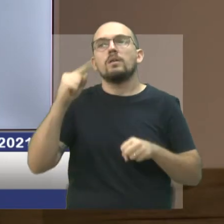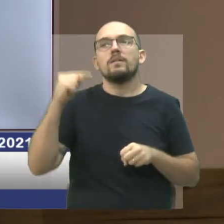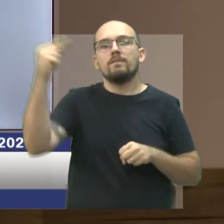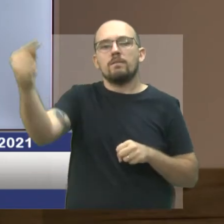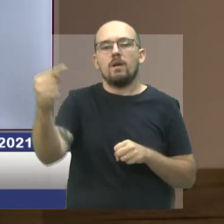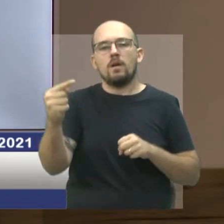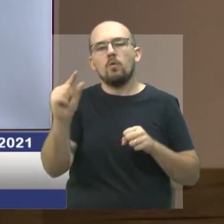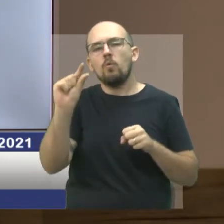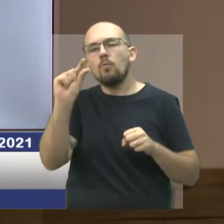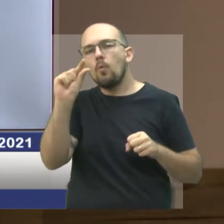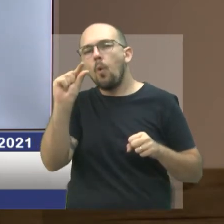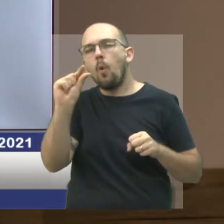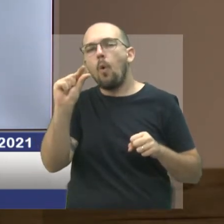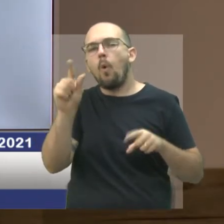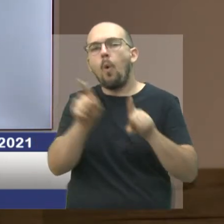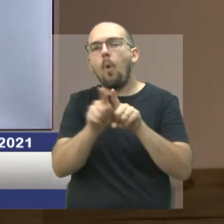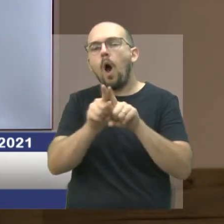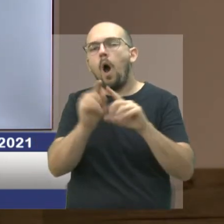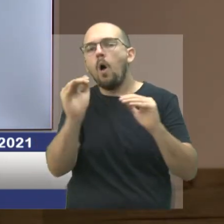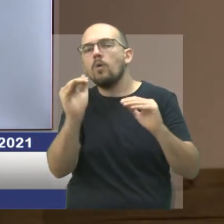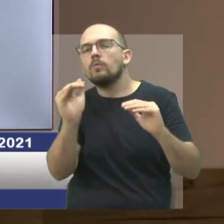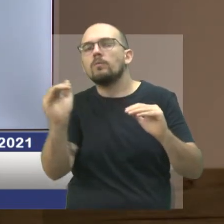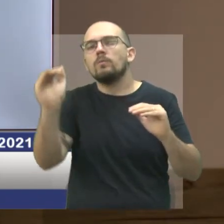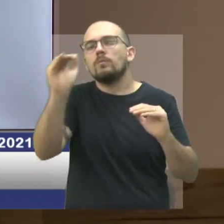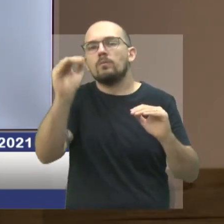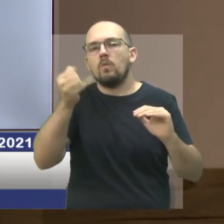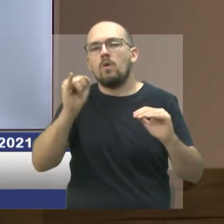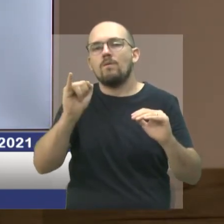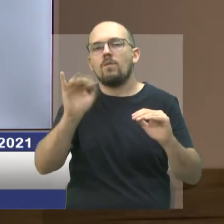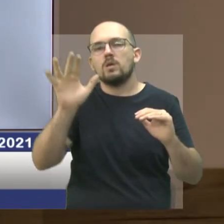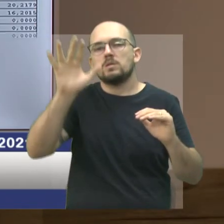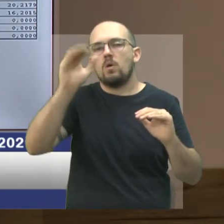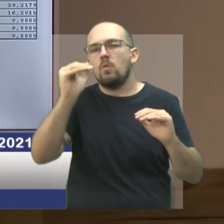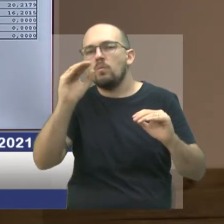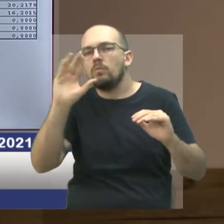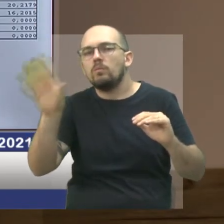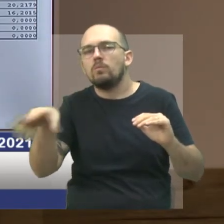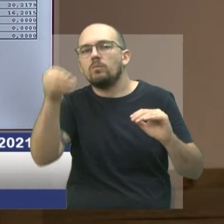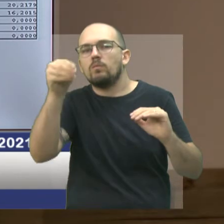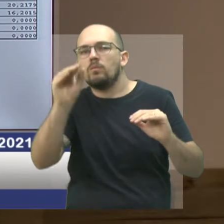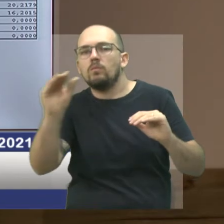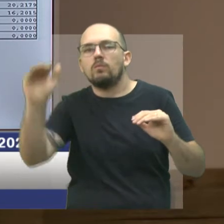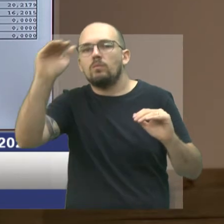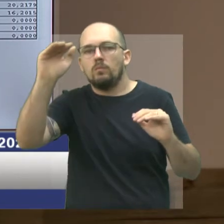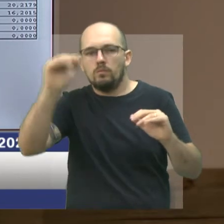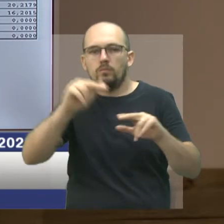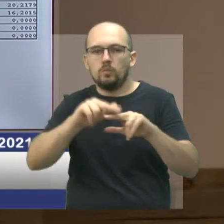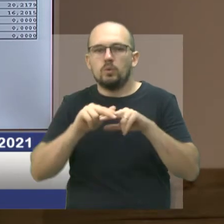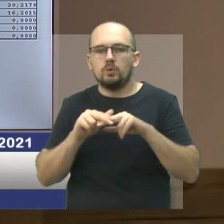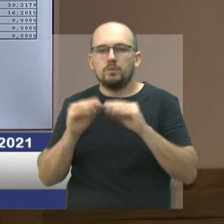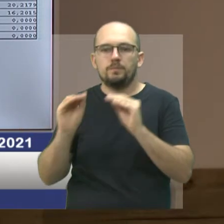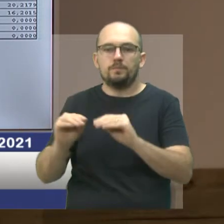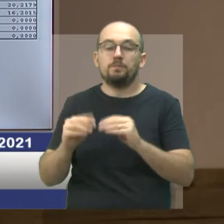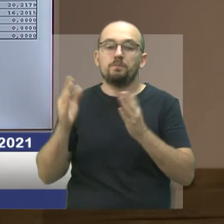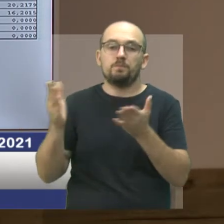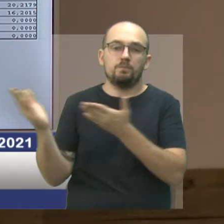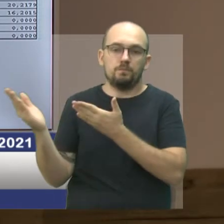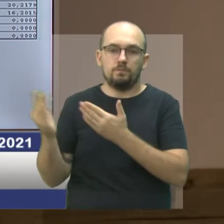um pouco ganho inflacionário, tá? Nesse próximo quadro aí,